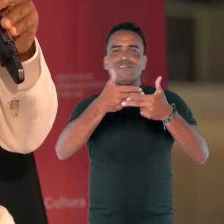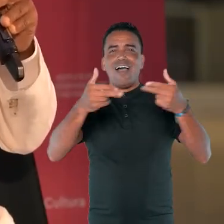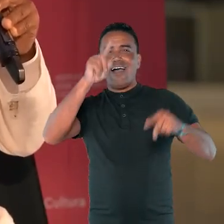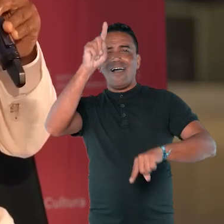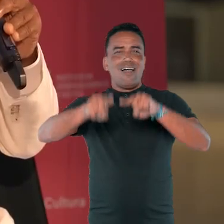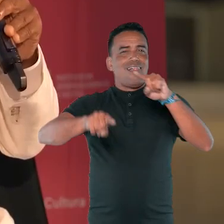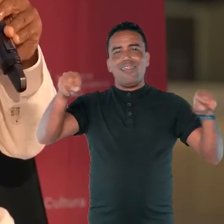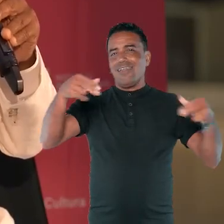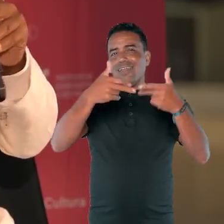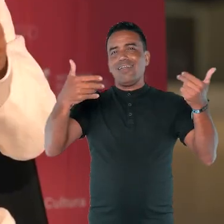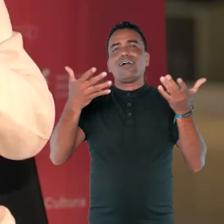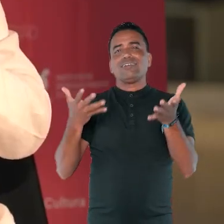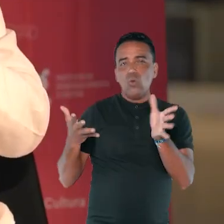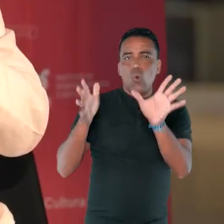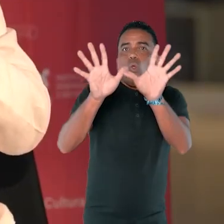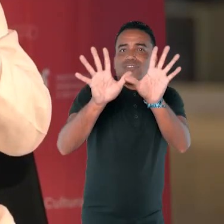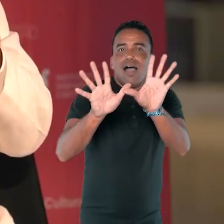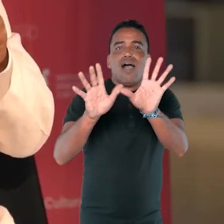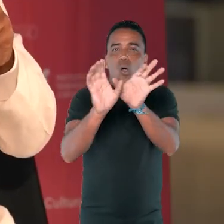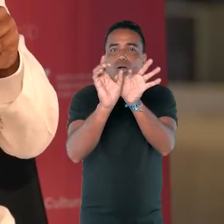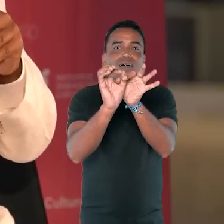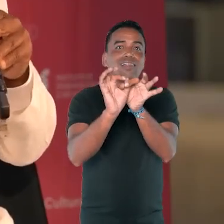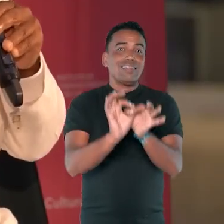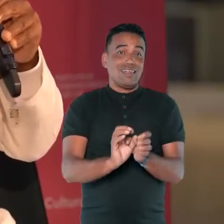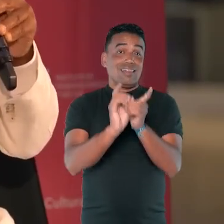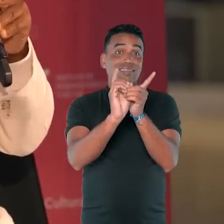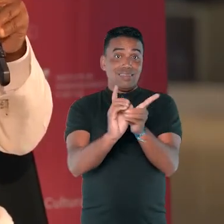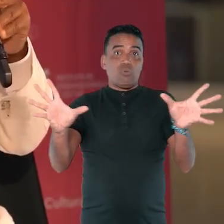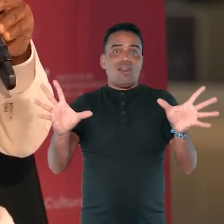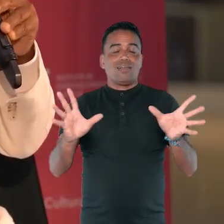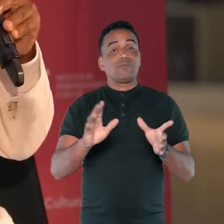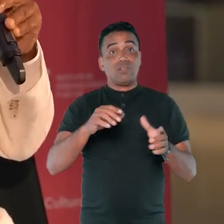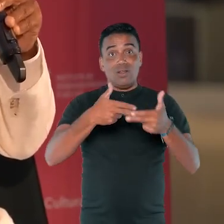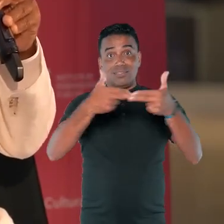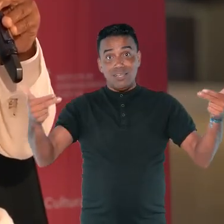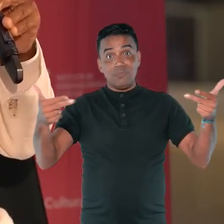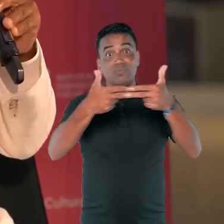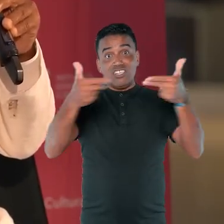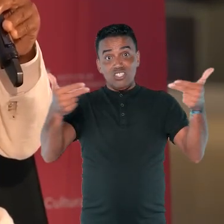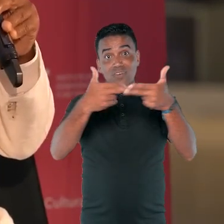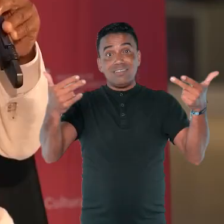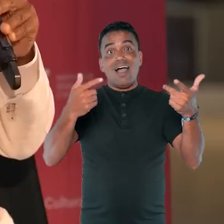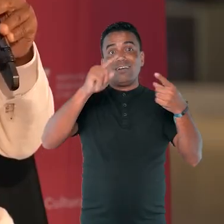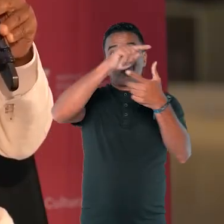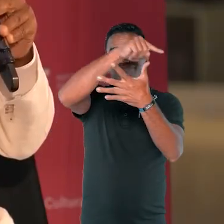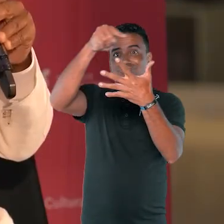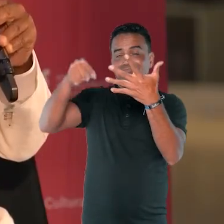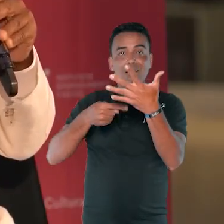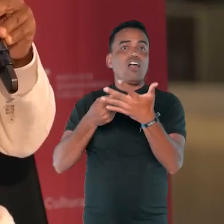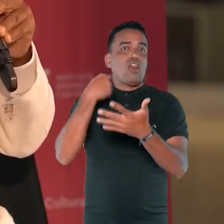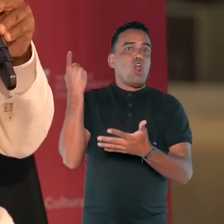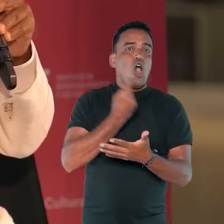inclusiva, mais democrática. E nessa diversidade é importante investirmos cada